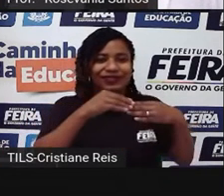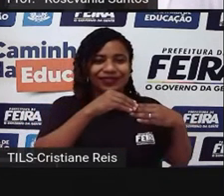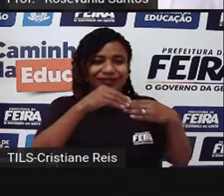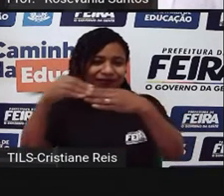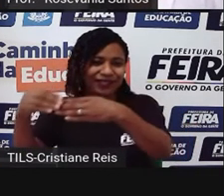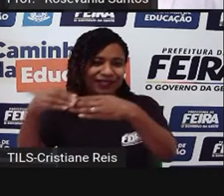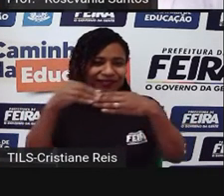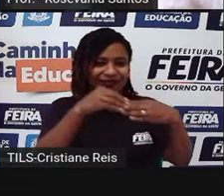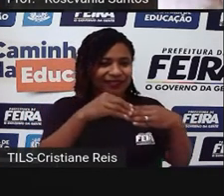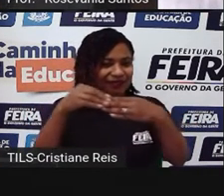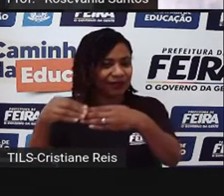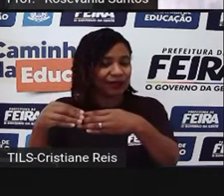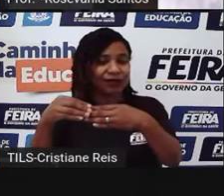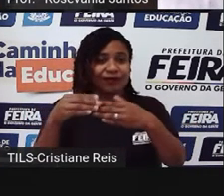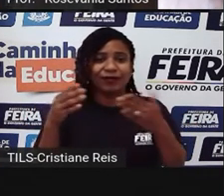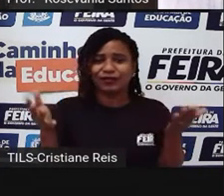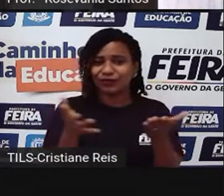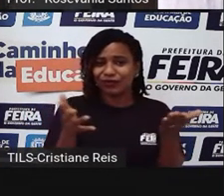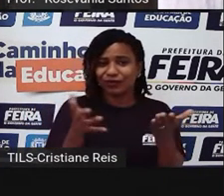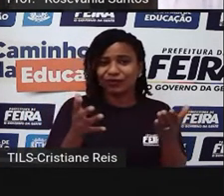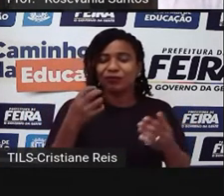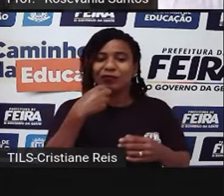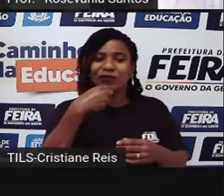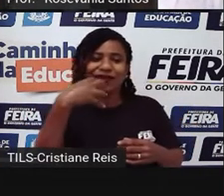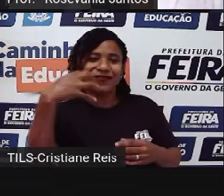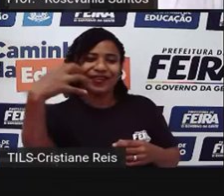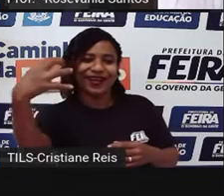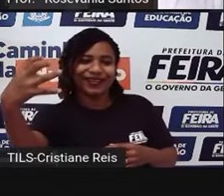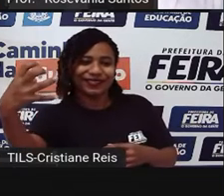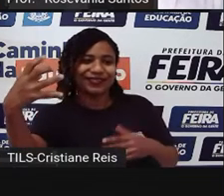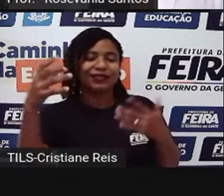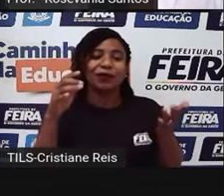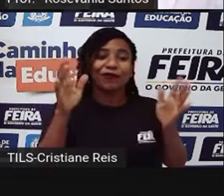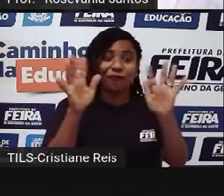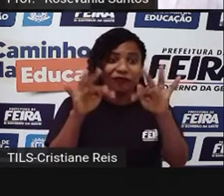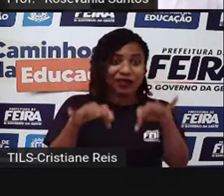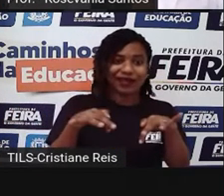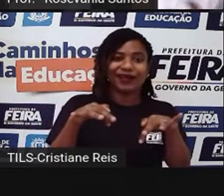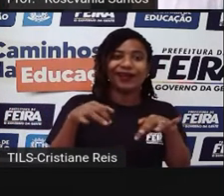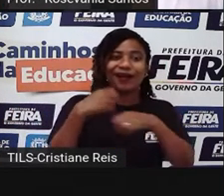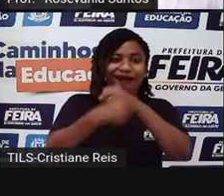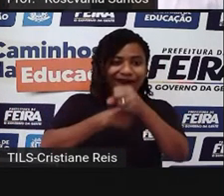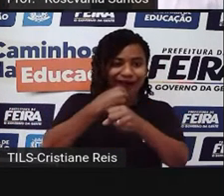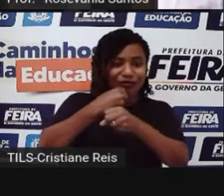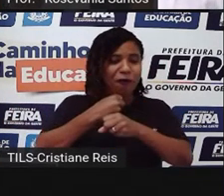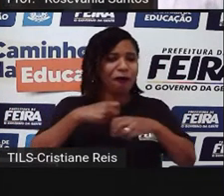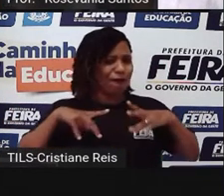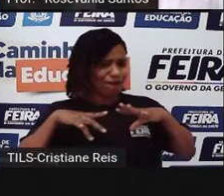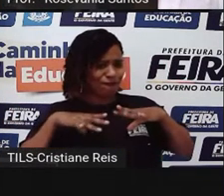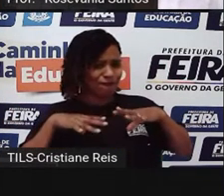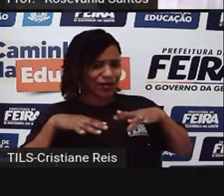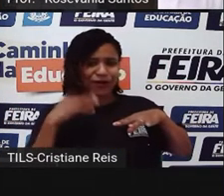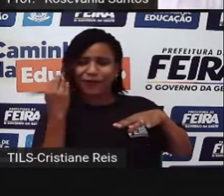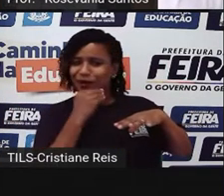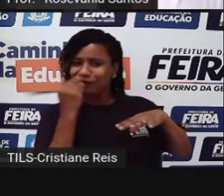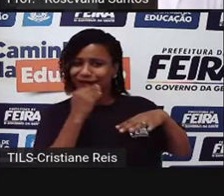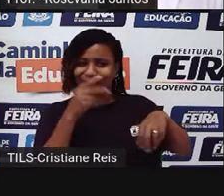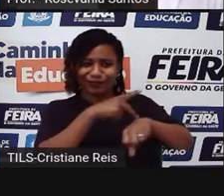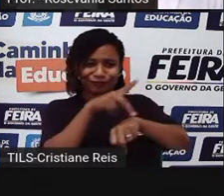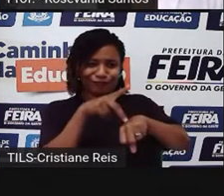elas vão, bora fazer uma viagem no final do ano, bora. Aí vai conhecer outro país, tudo, basta que a gente tenha,